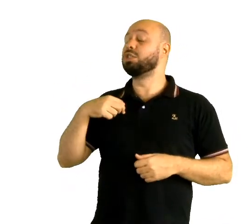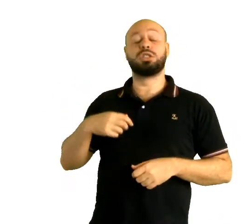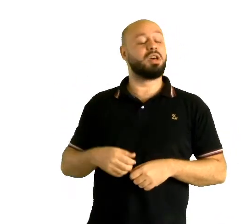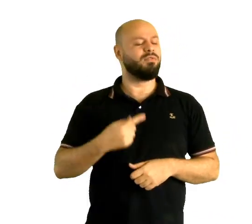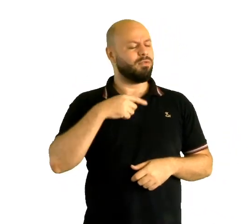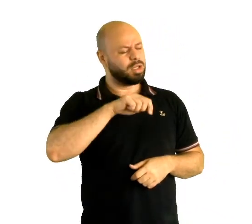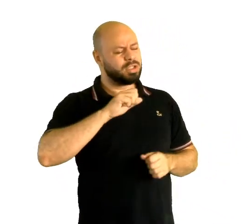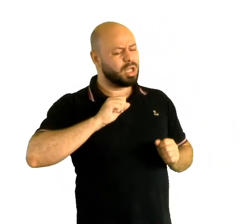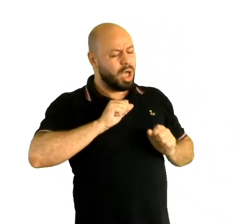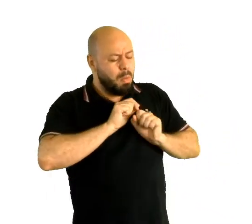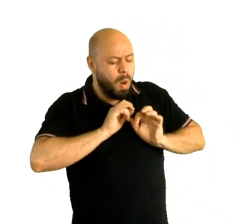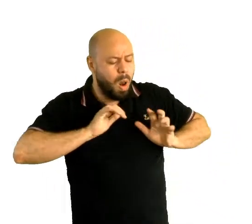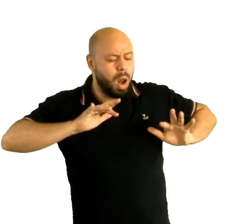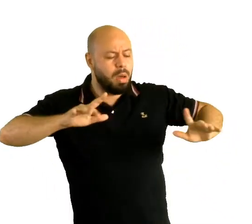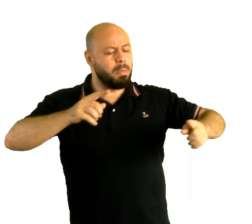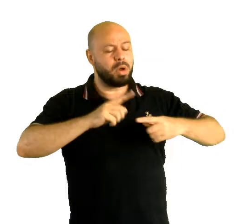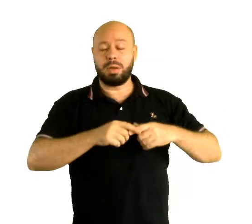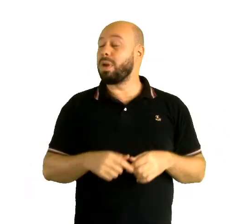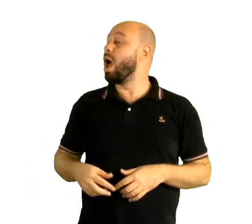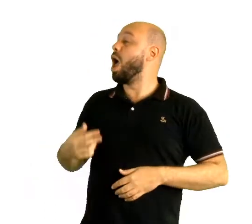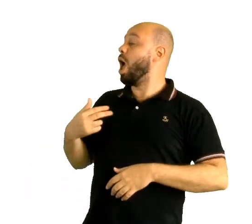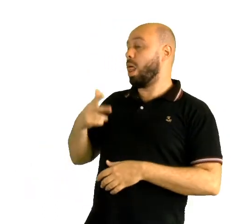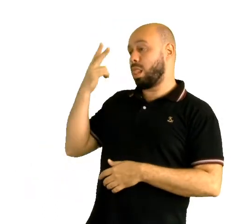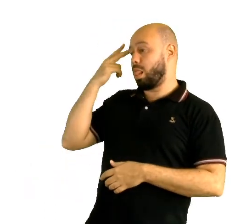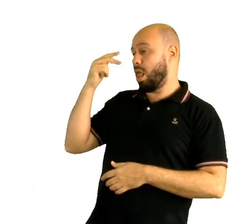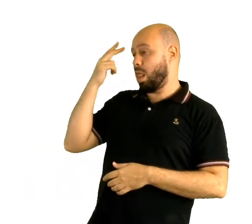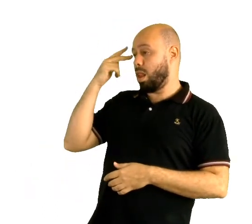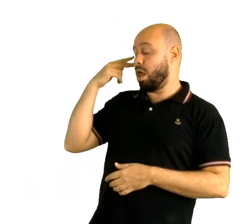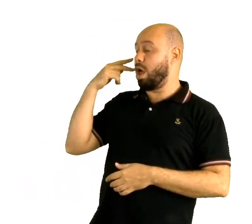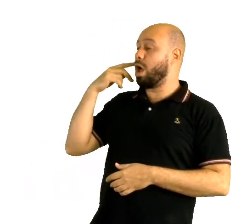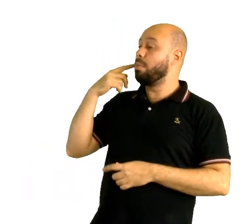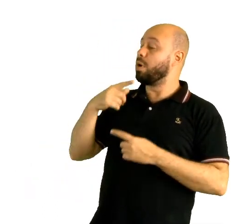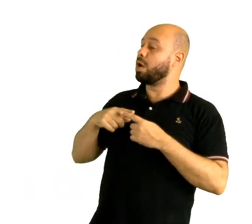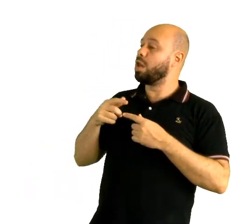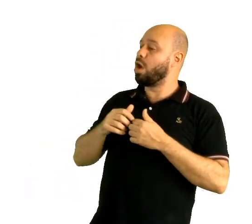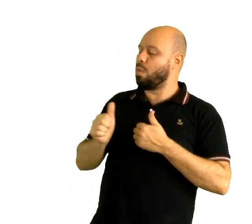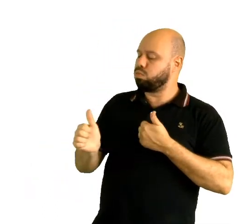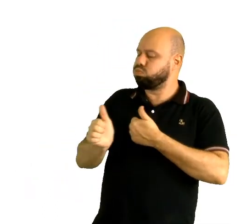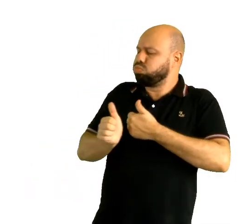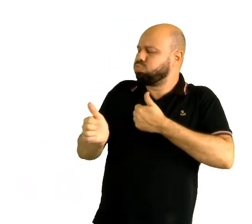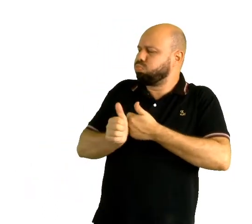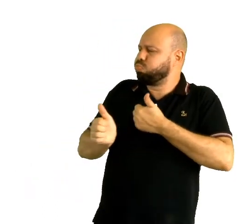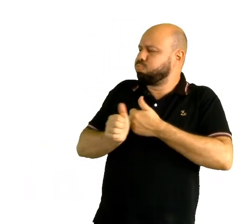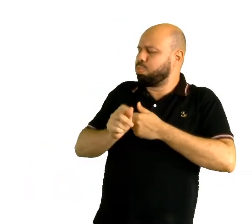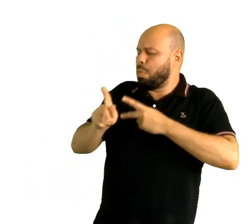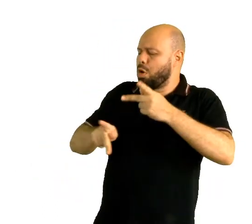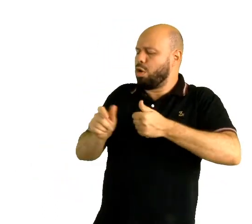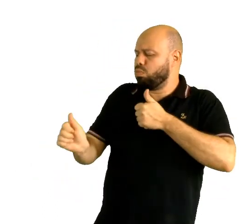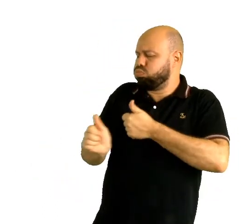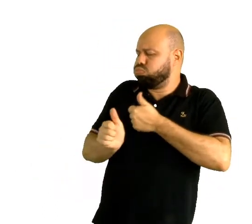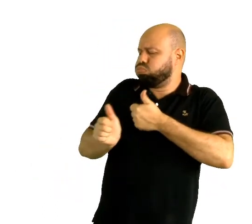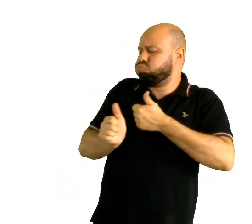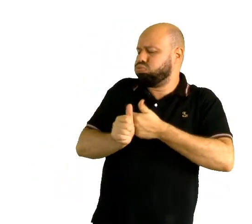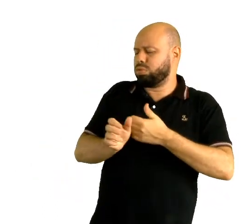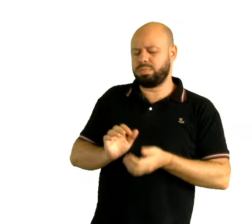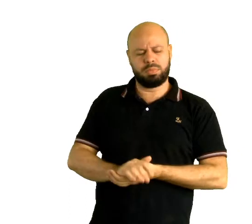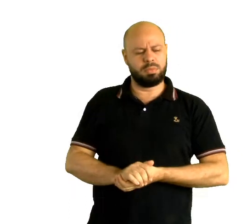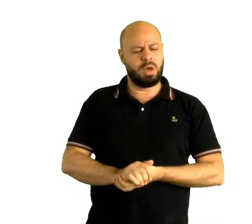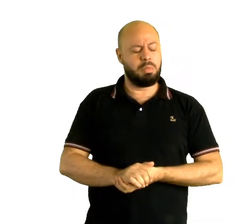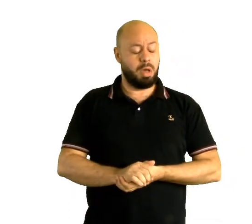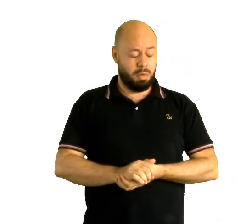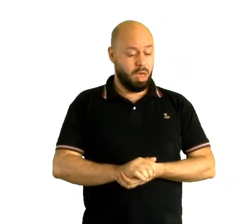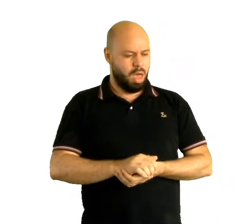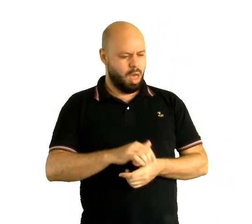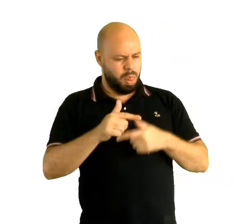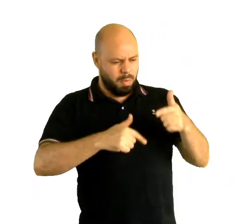grande capacidade natural e proximidade com o público. Seu trabalho não foi